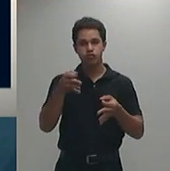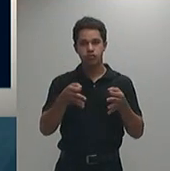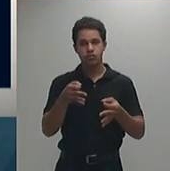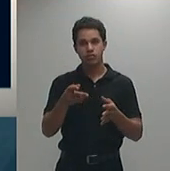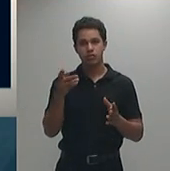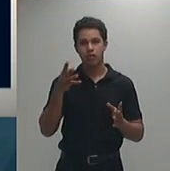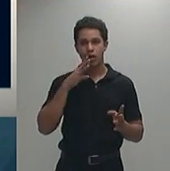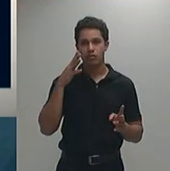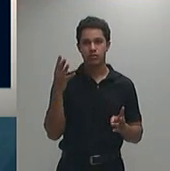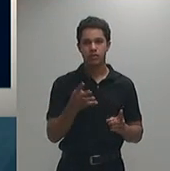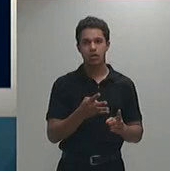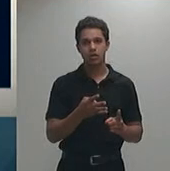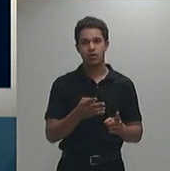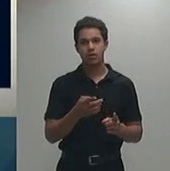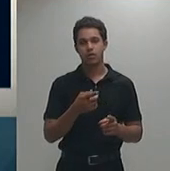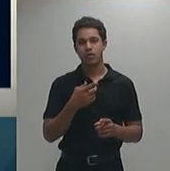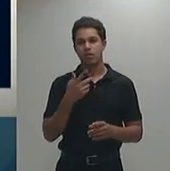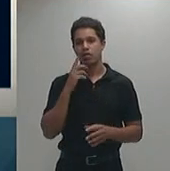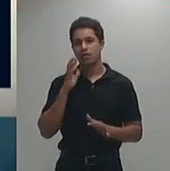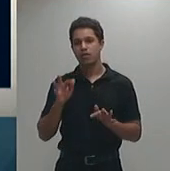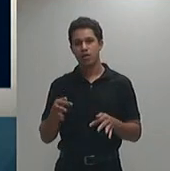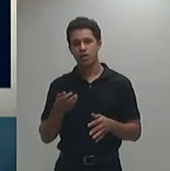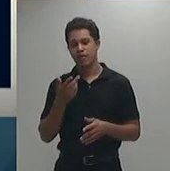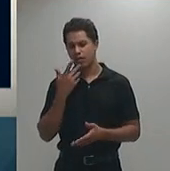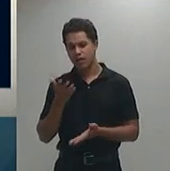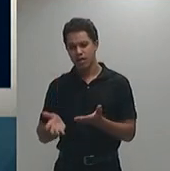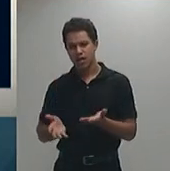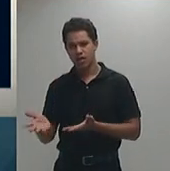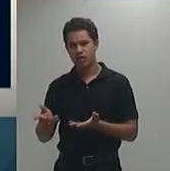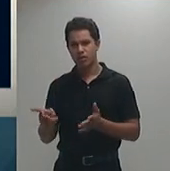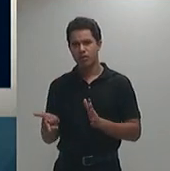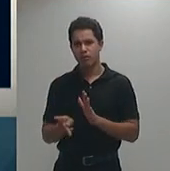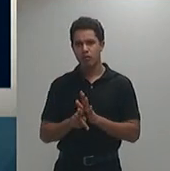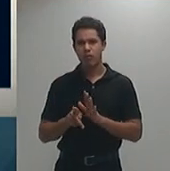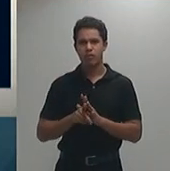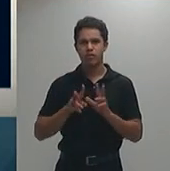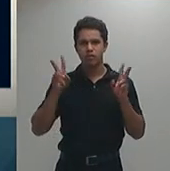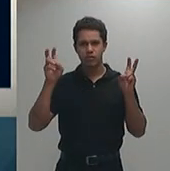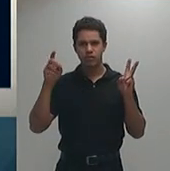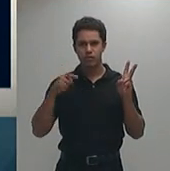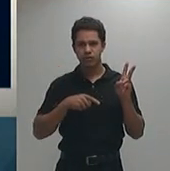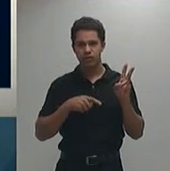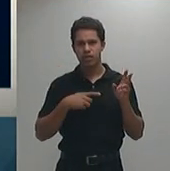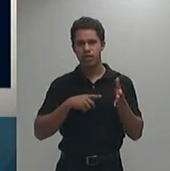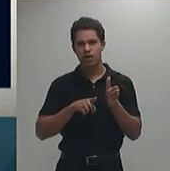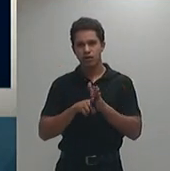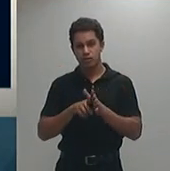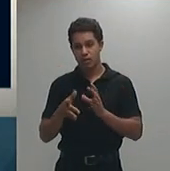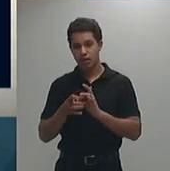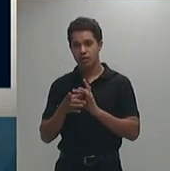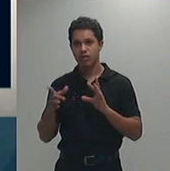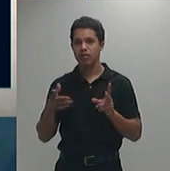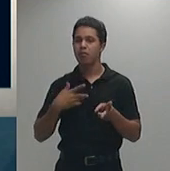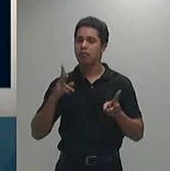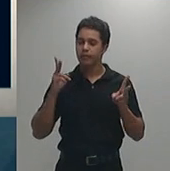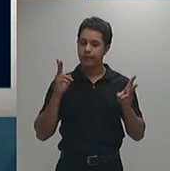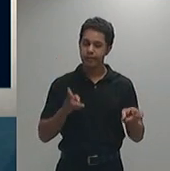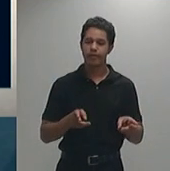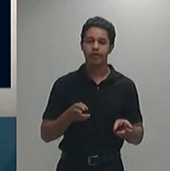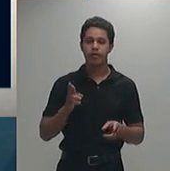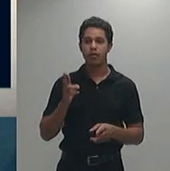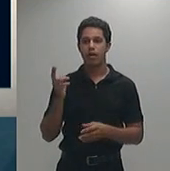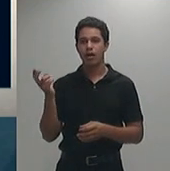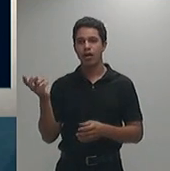o aresto tratou de modo Expresso a respeito dos aspectos relativos à operacionalização da autorização bem como da revogação no que se insere o dever de